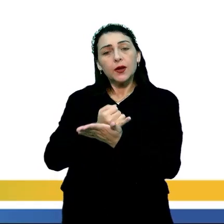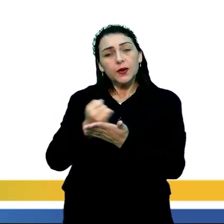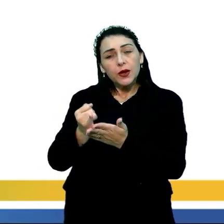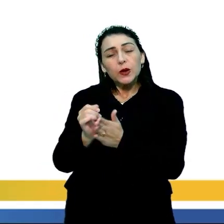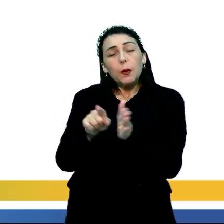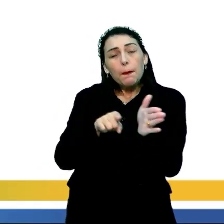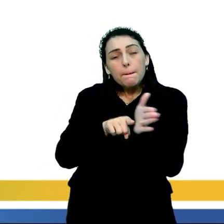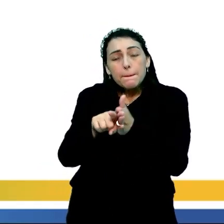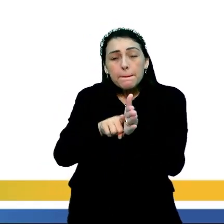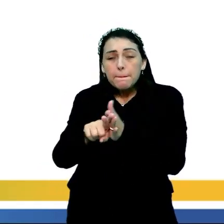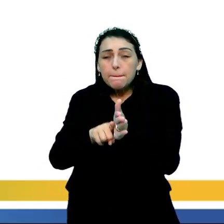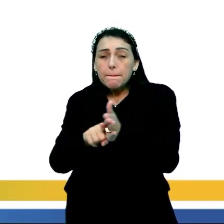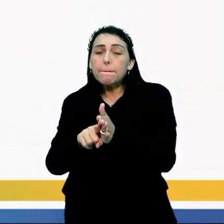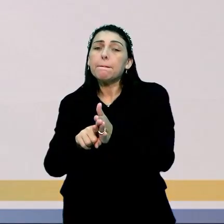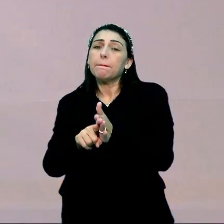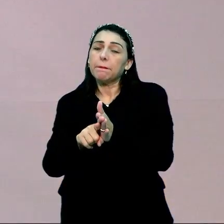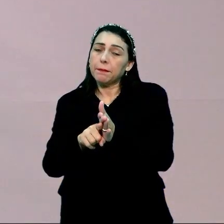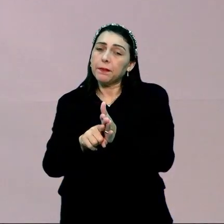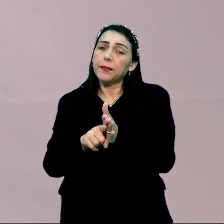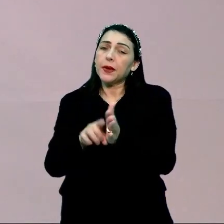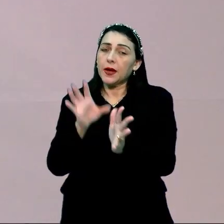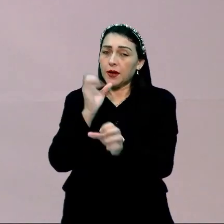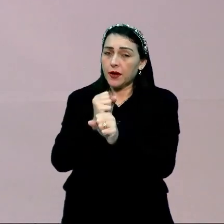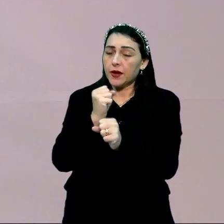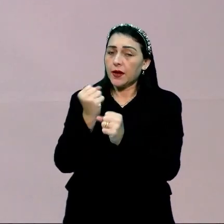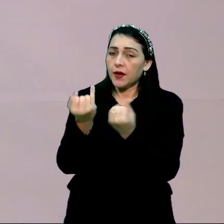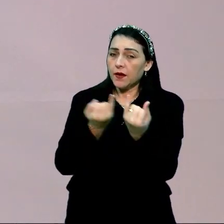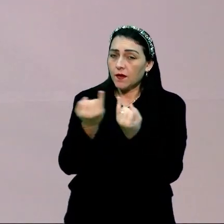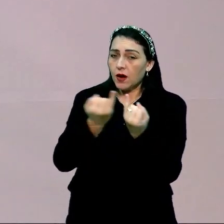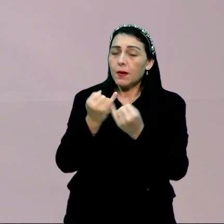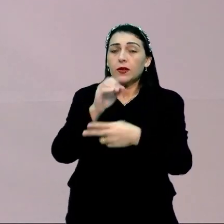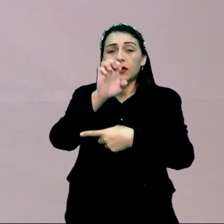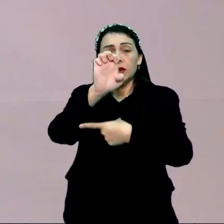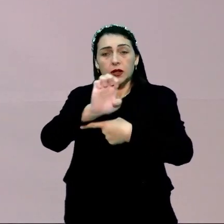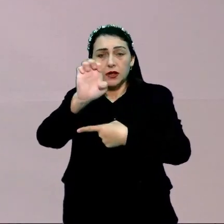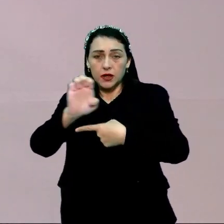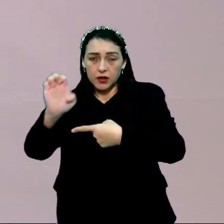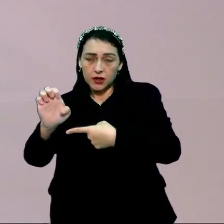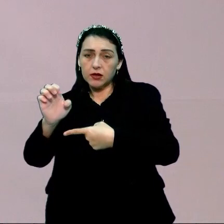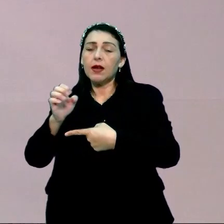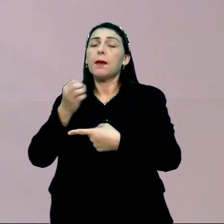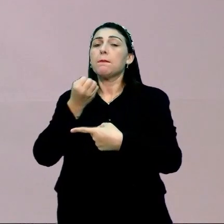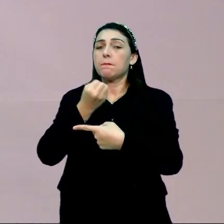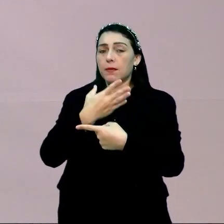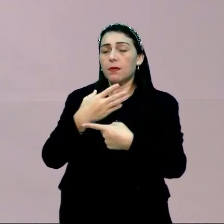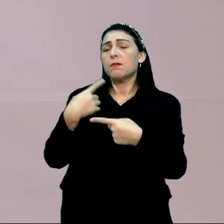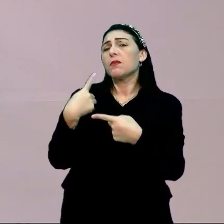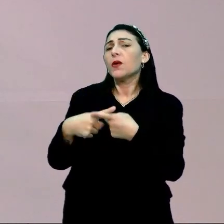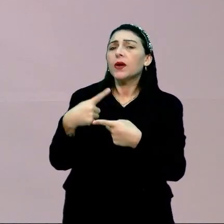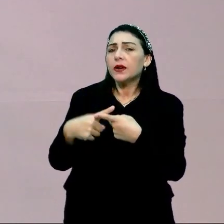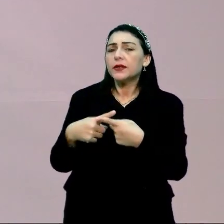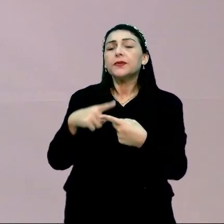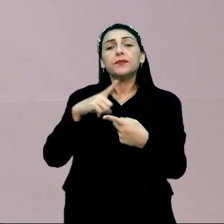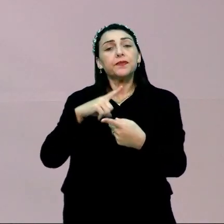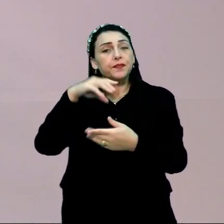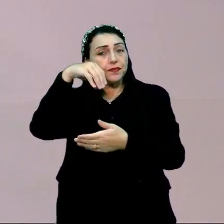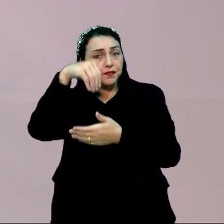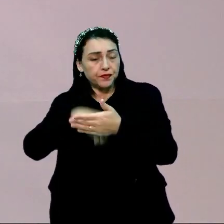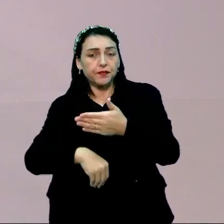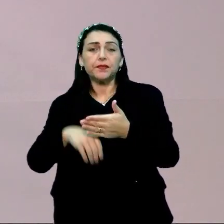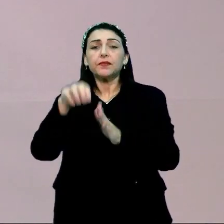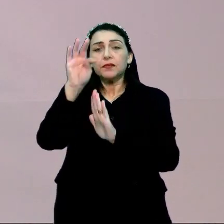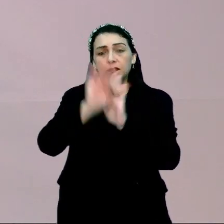dados estatísticos. Essa também ela é muito interessante. Por quê? Porque nós temos lá dentro dos